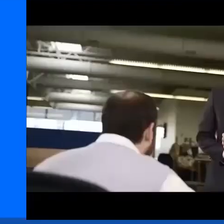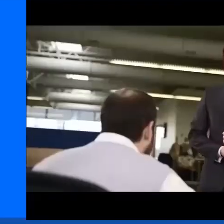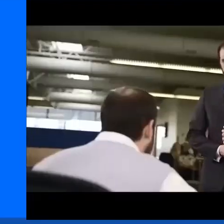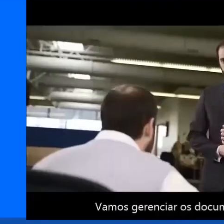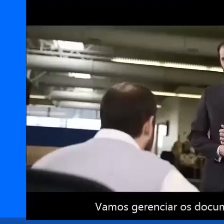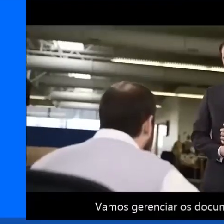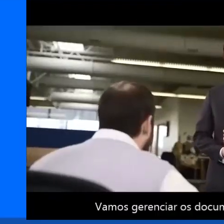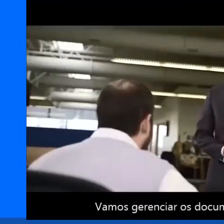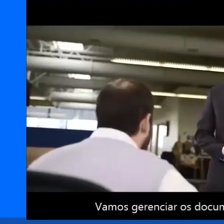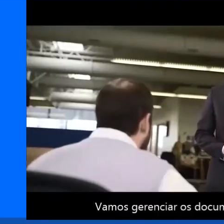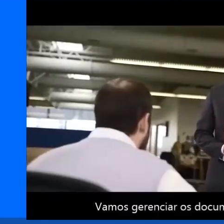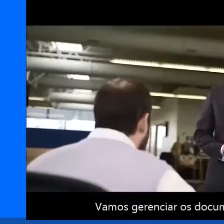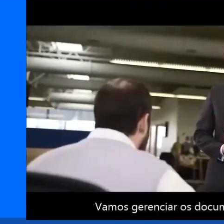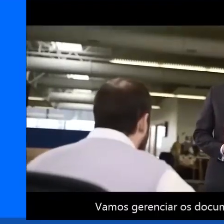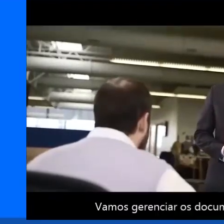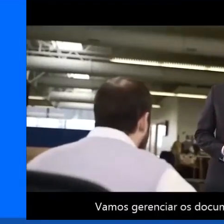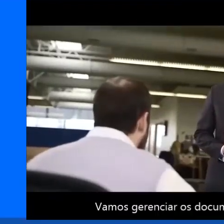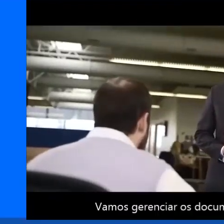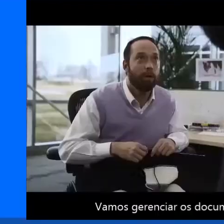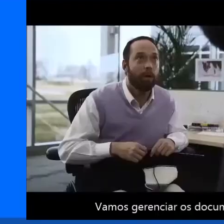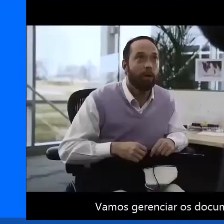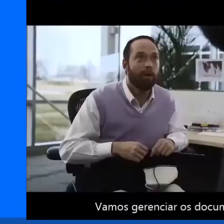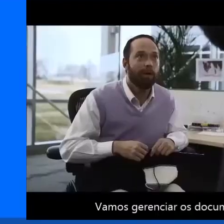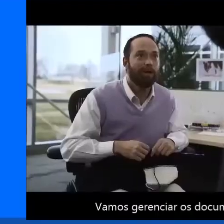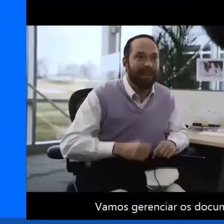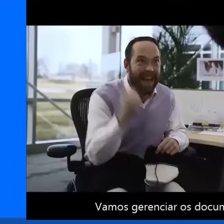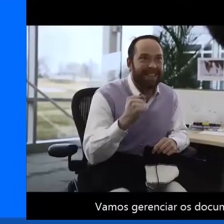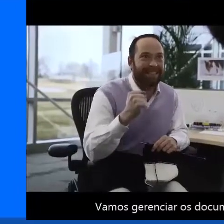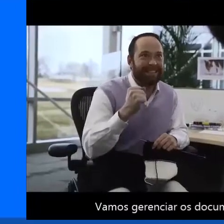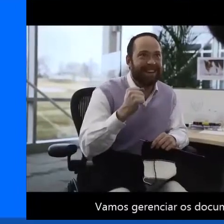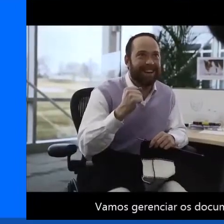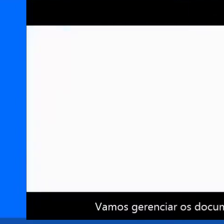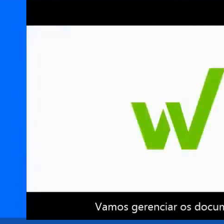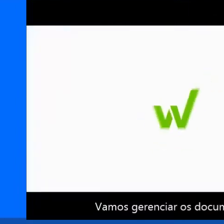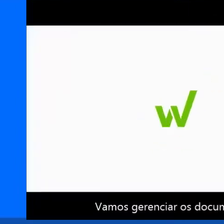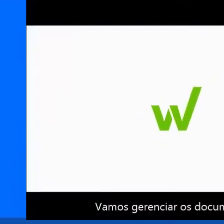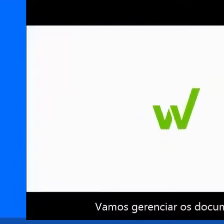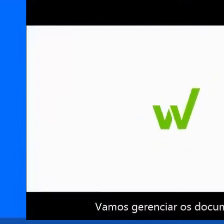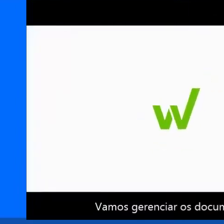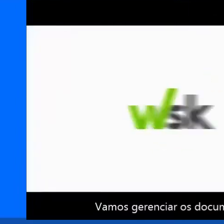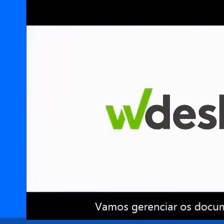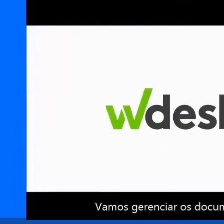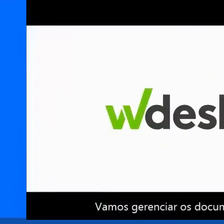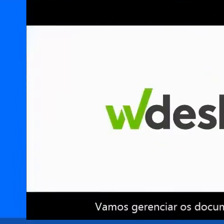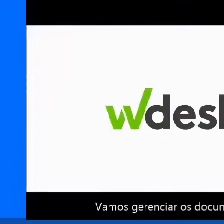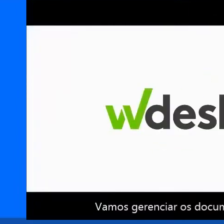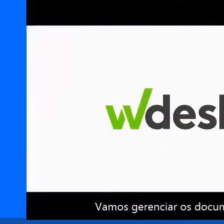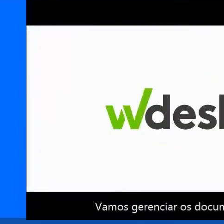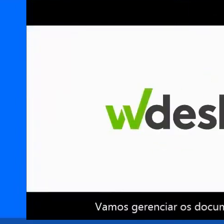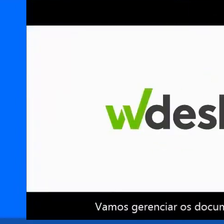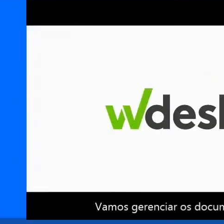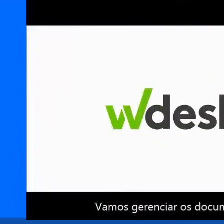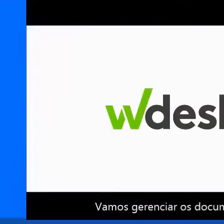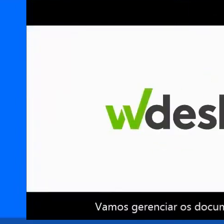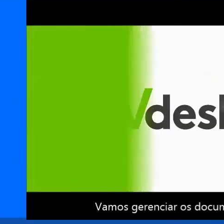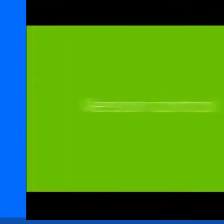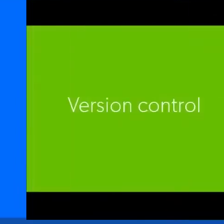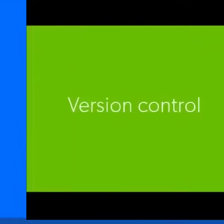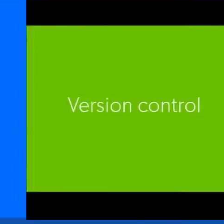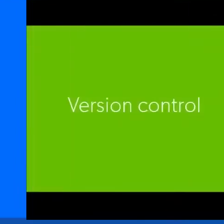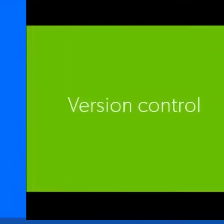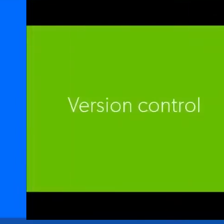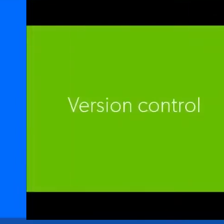pergunta: vamos gerenciar os documentos? Homem sentado responde: sim. Logos da Workdesk.com